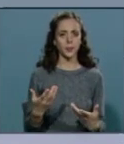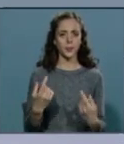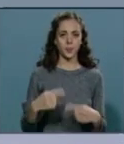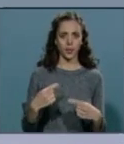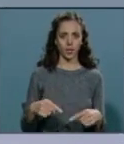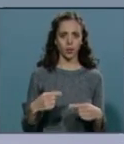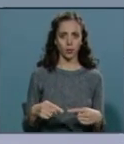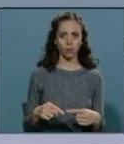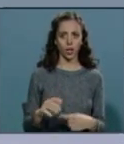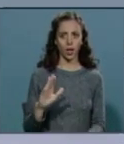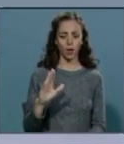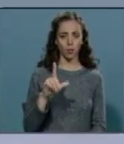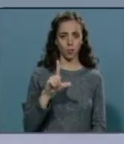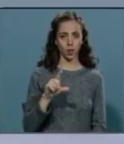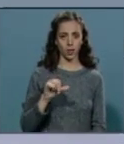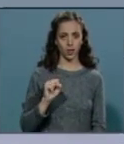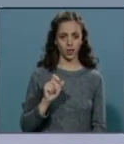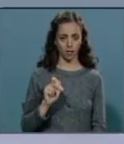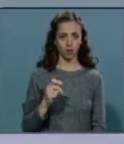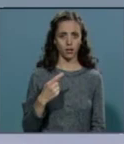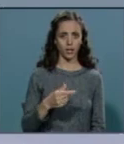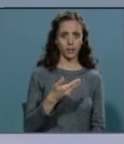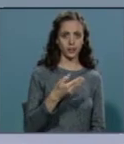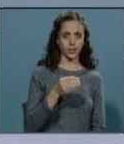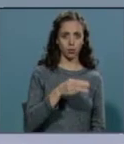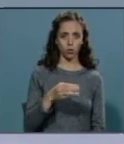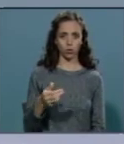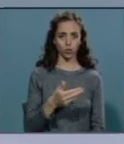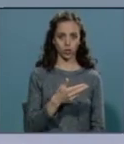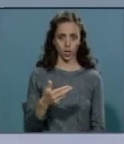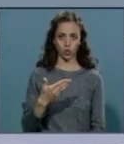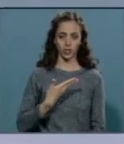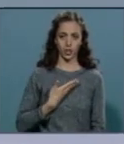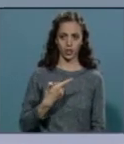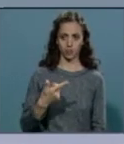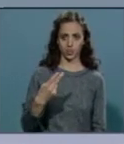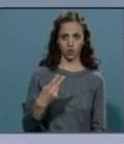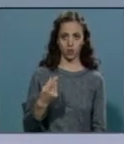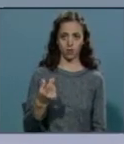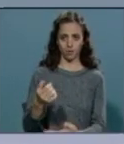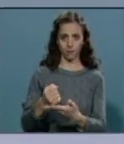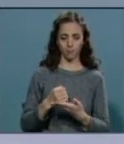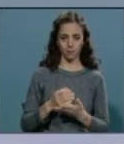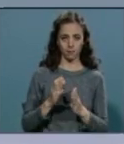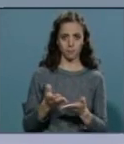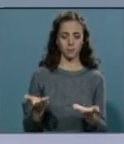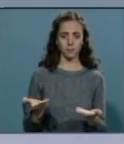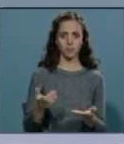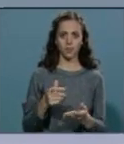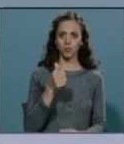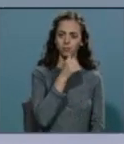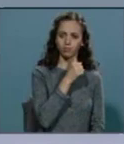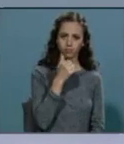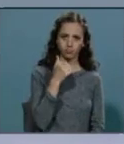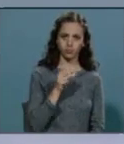ver a primeira liga que e tem 70 milhões de euros de direitos televisivos para receber o que haver